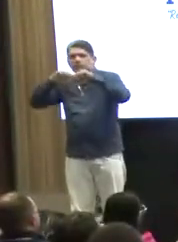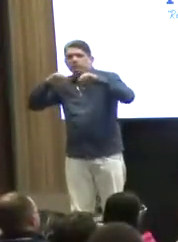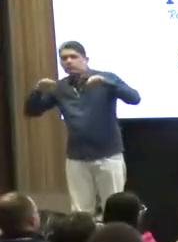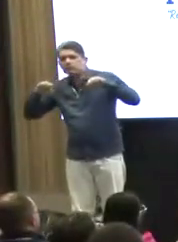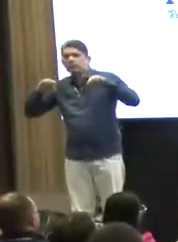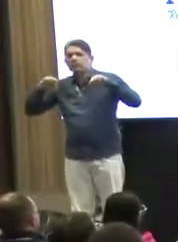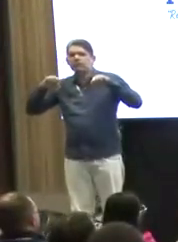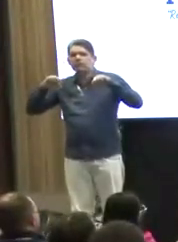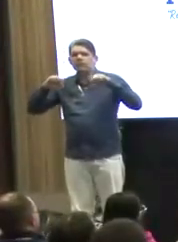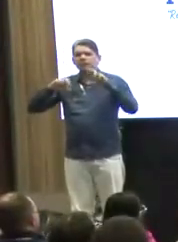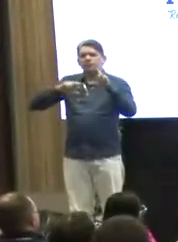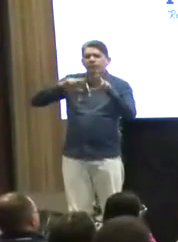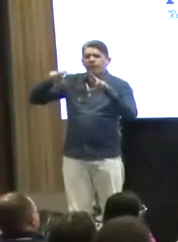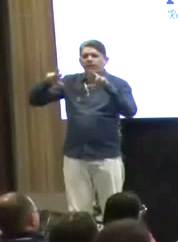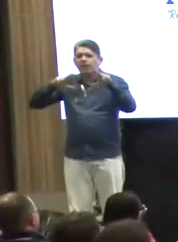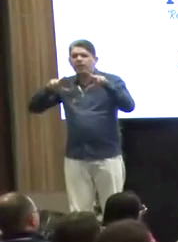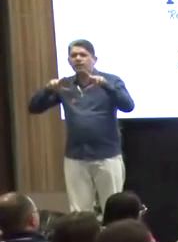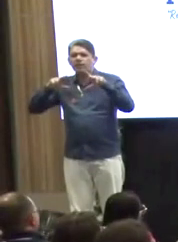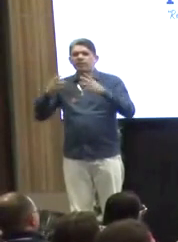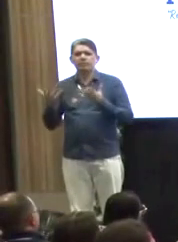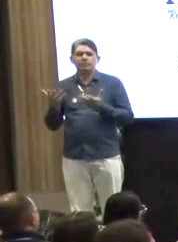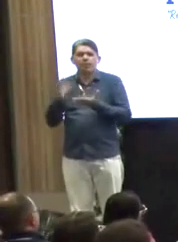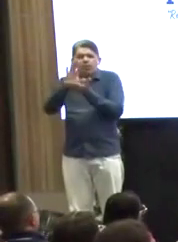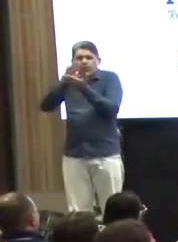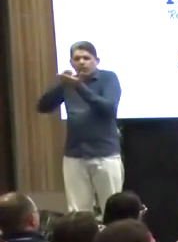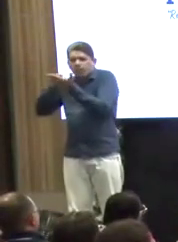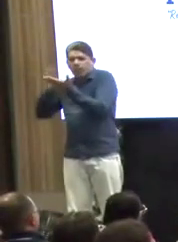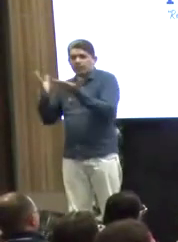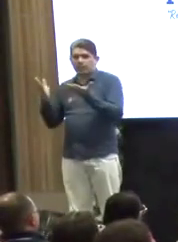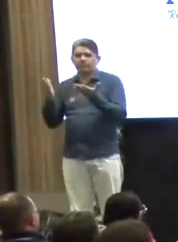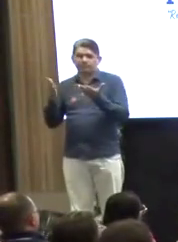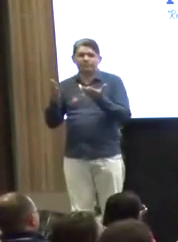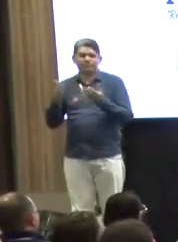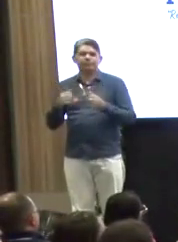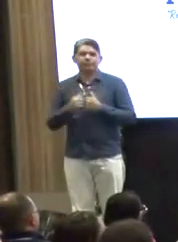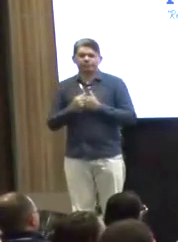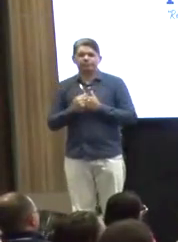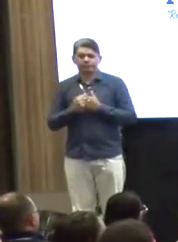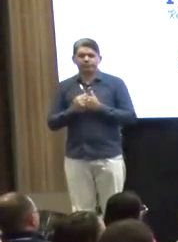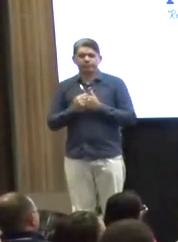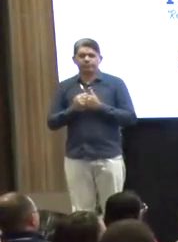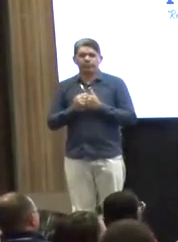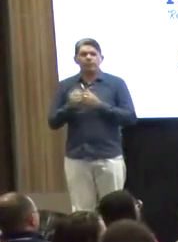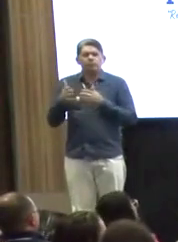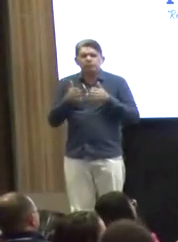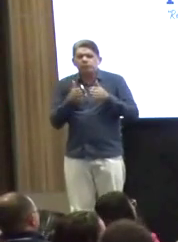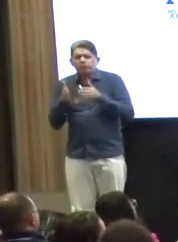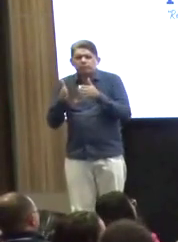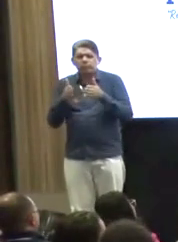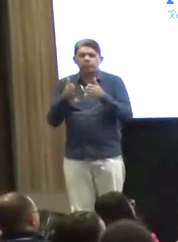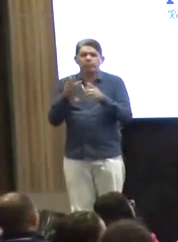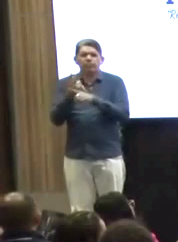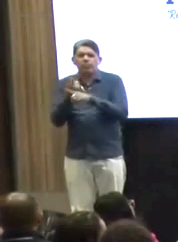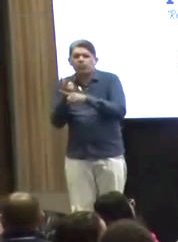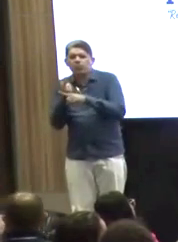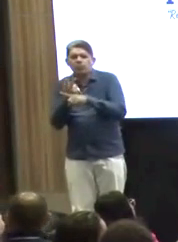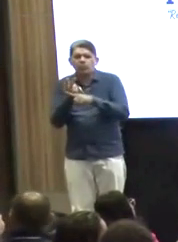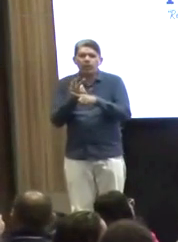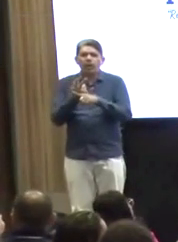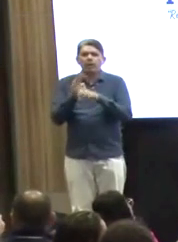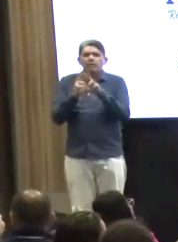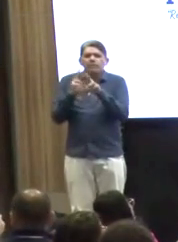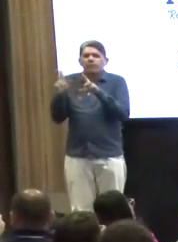puxadinho nesse grande castelo da normalização, nesse grande edifício, bastante opressivo. Não sei